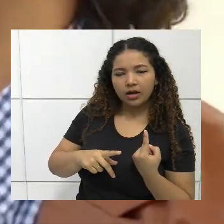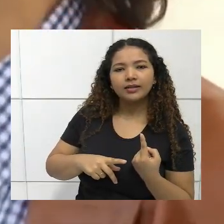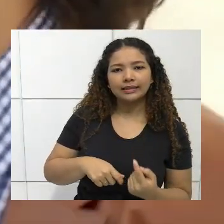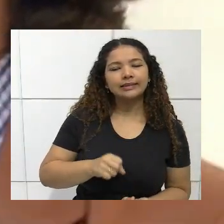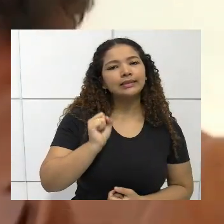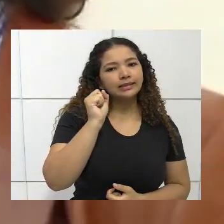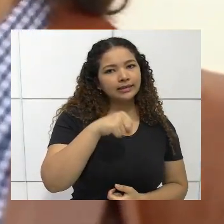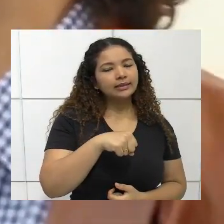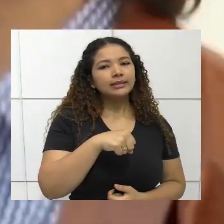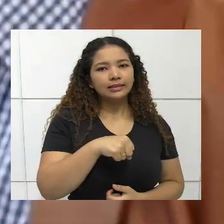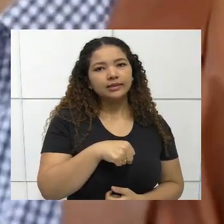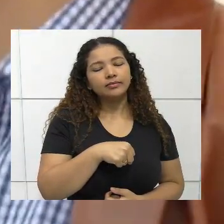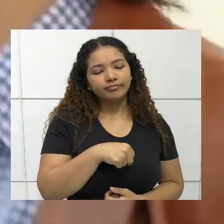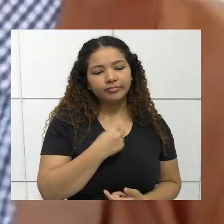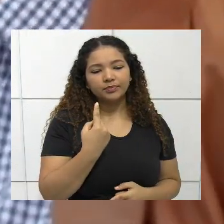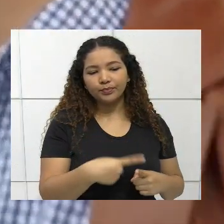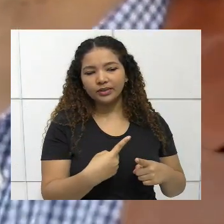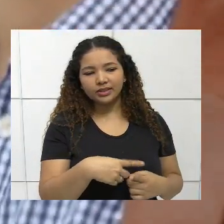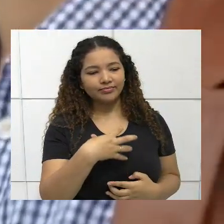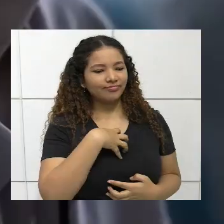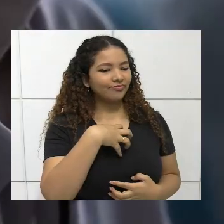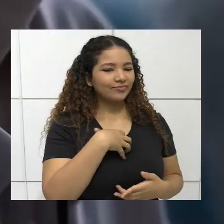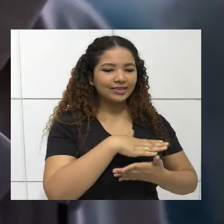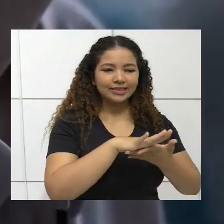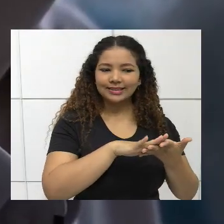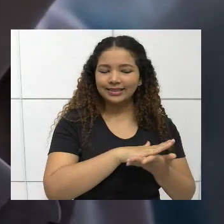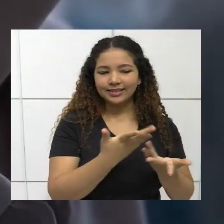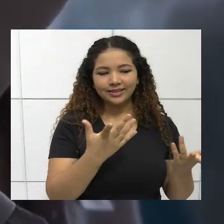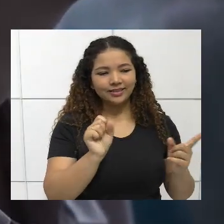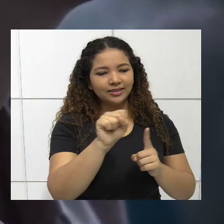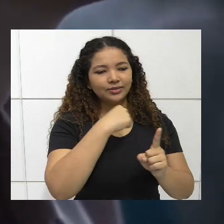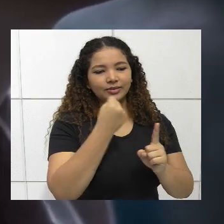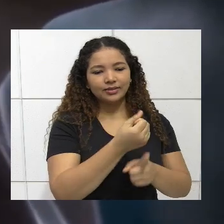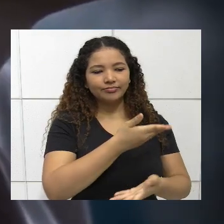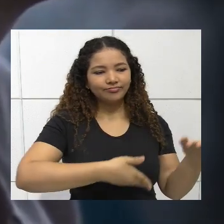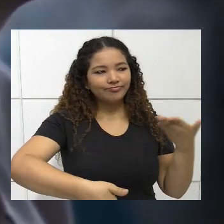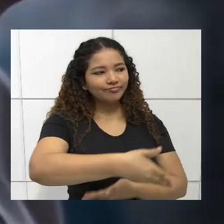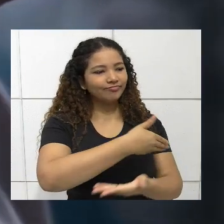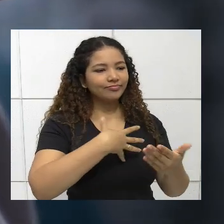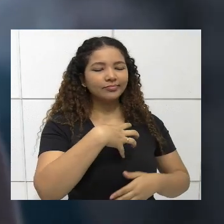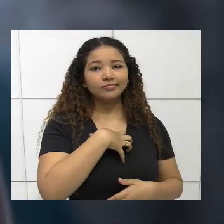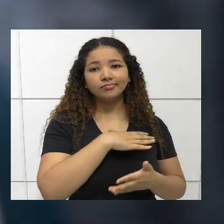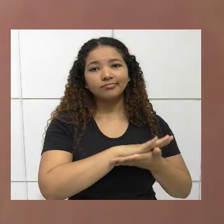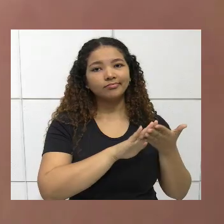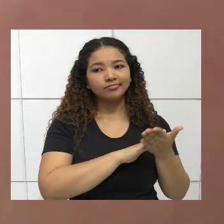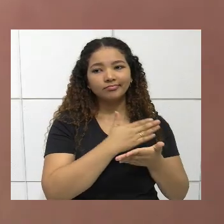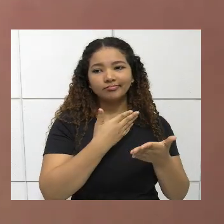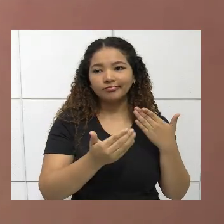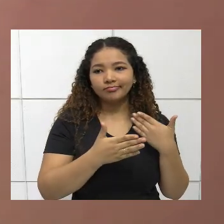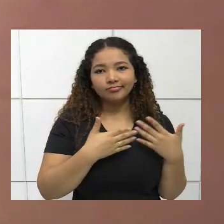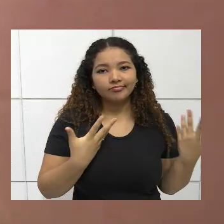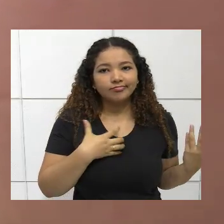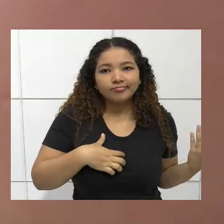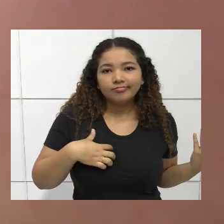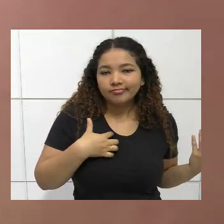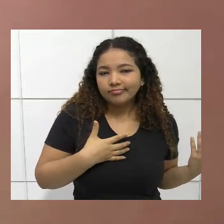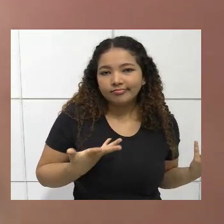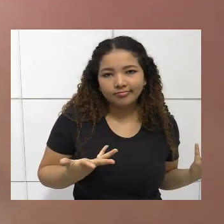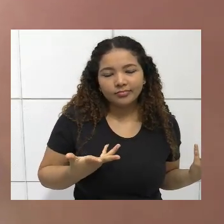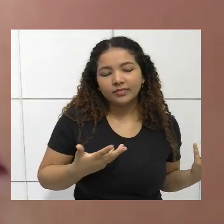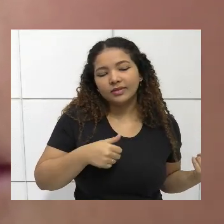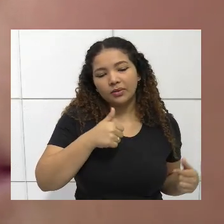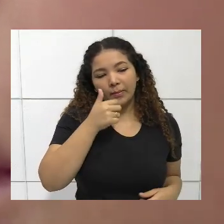não ter sentido mais naquela interação social, em estar perto das pessoas, em não ver sentido na sua vida, ela